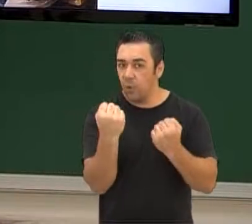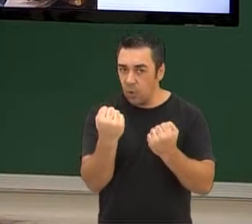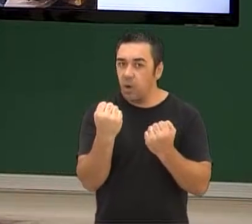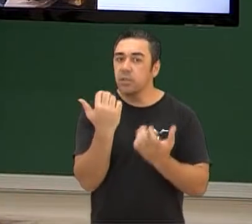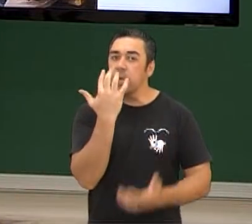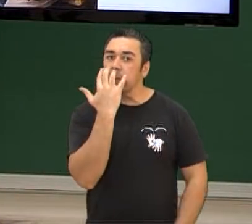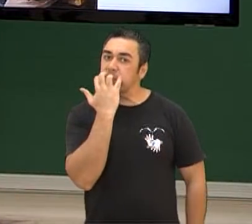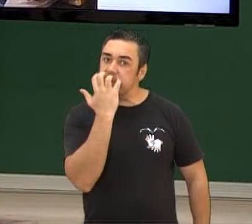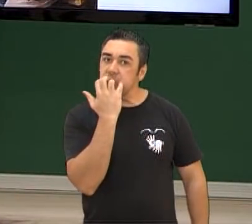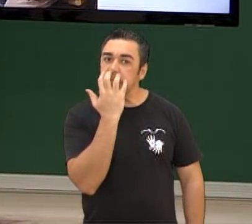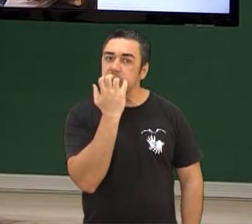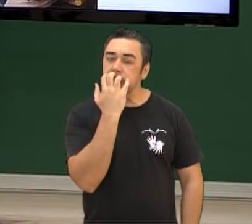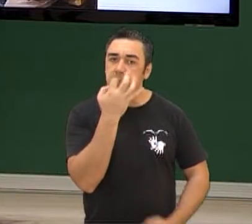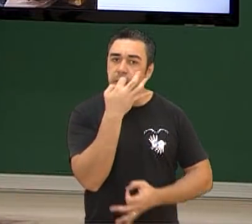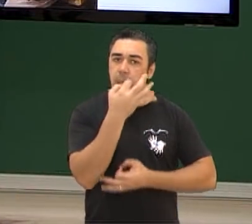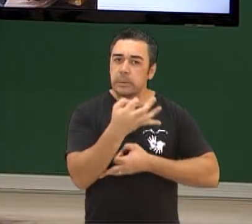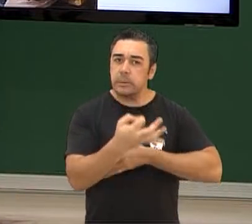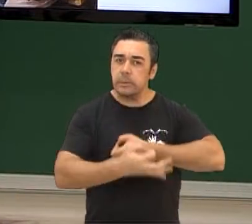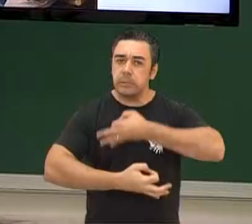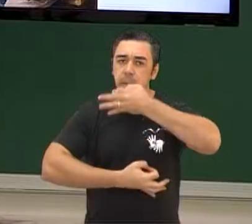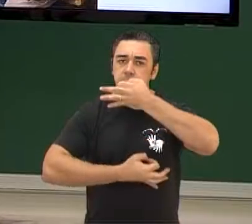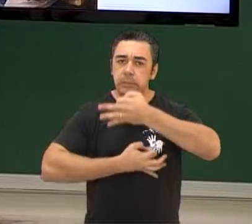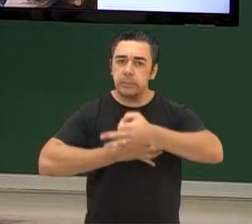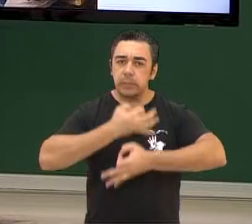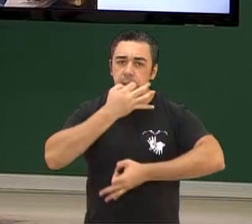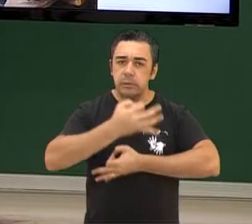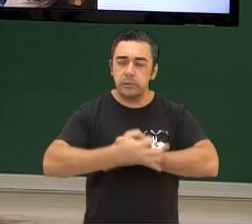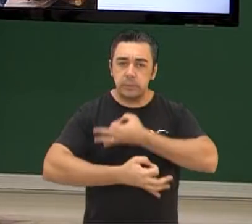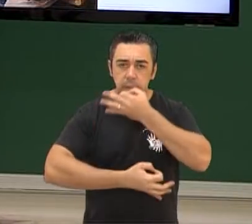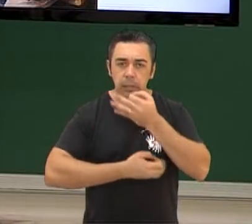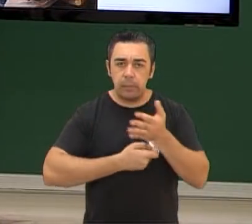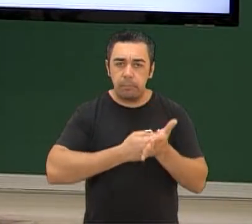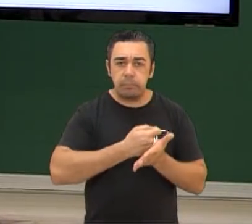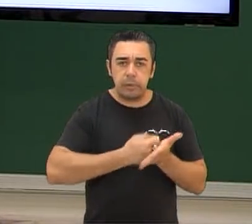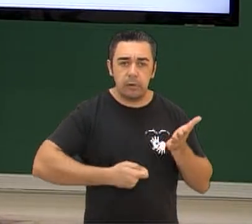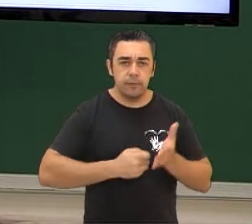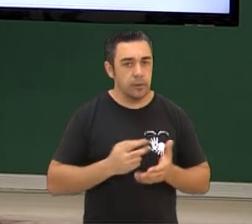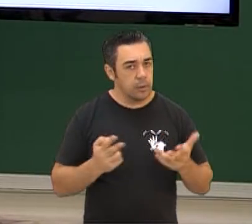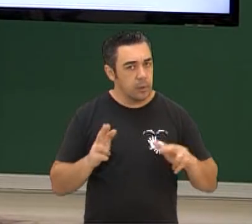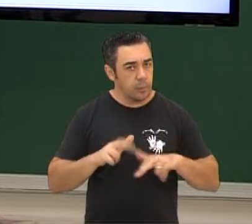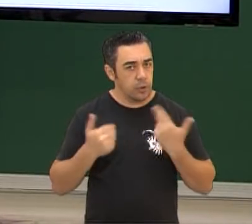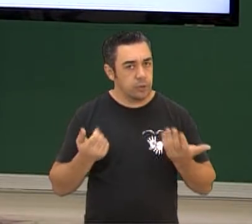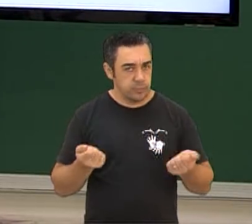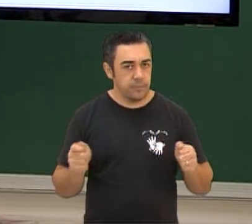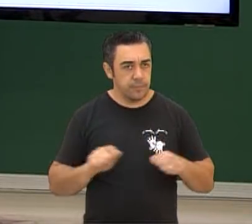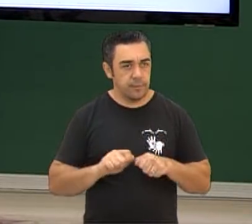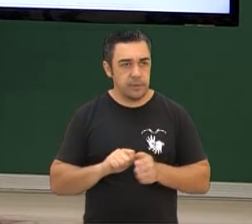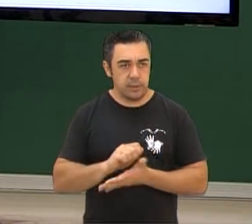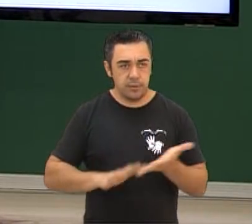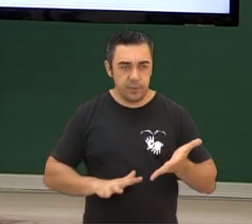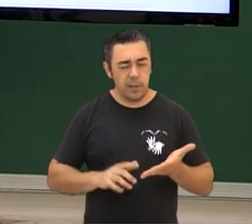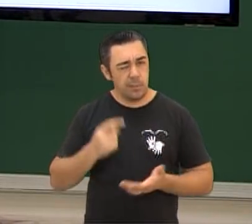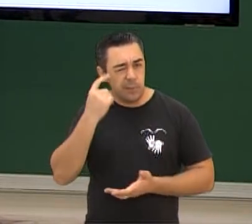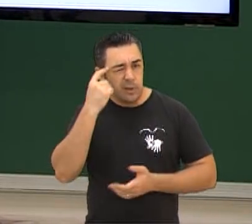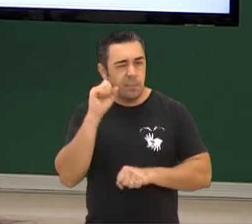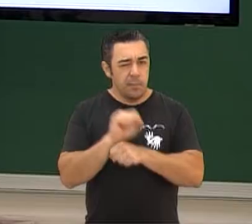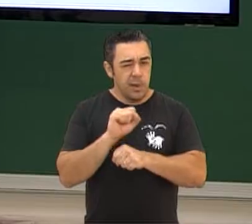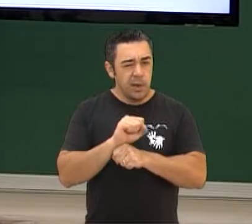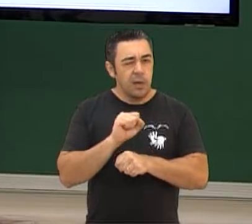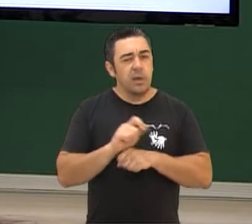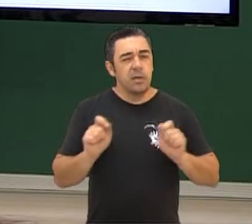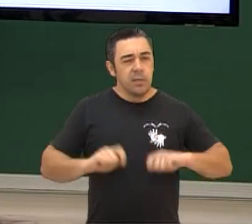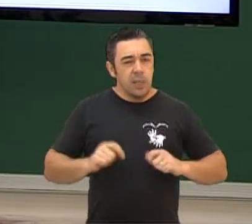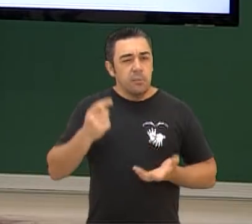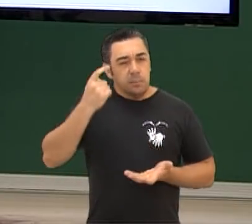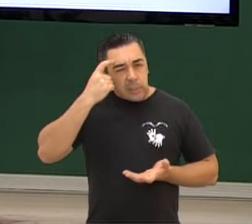bem crítico, bem ácido, né? Nas suas palavras, aí, nos seus termos, tá? Então, para isso, vamos fazer um exercício, né? Para parar, dar uma respirada, aí,